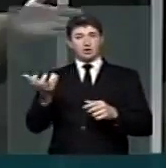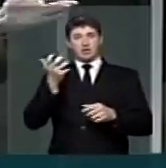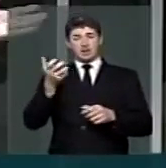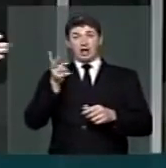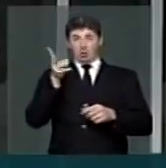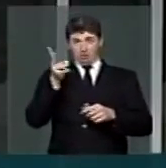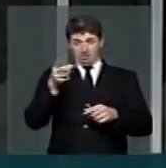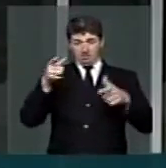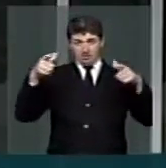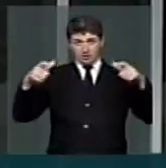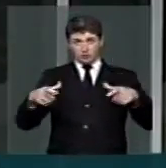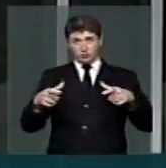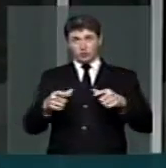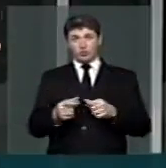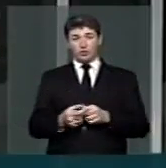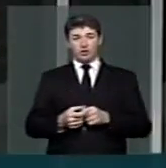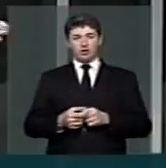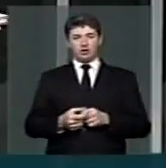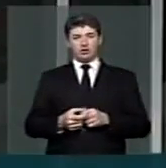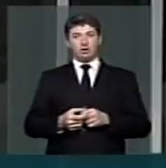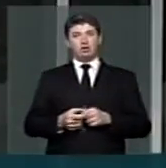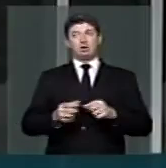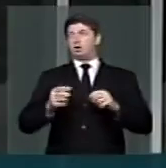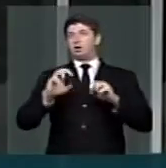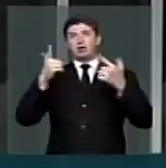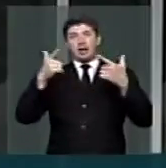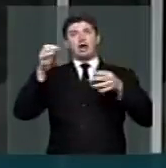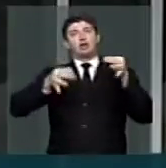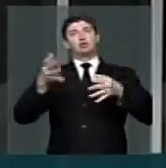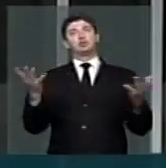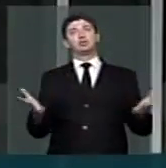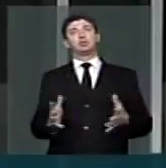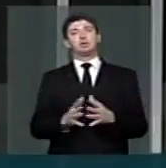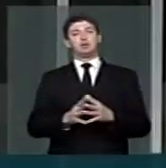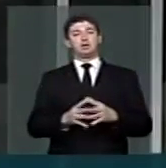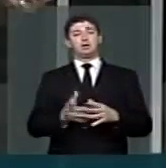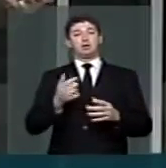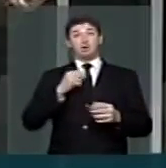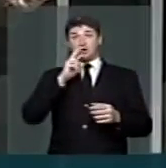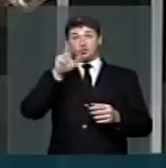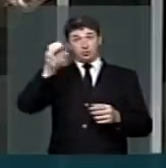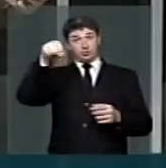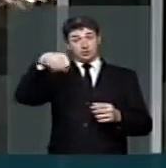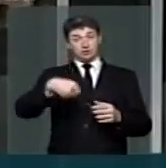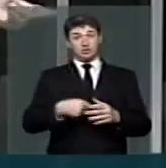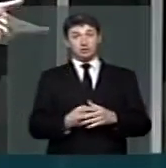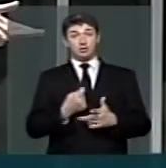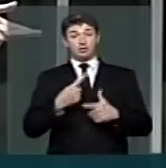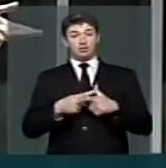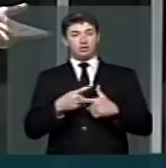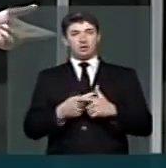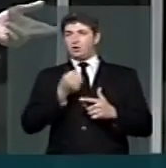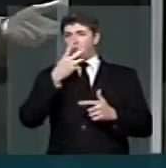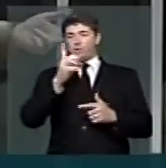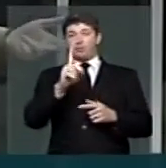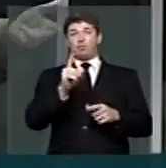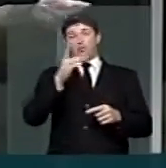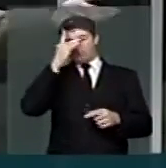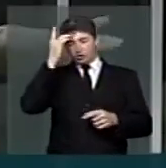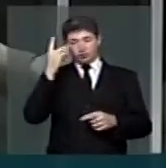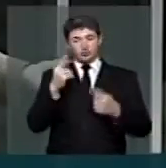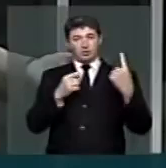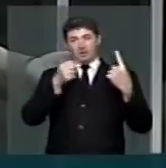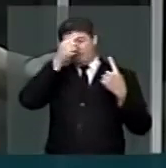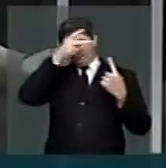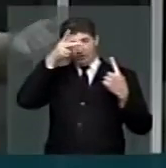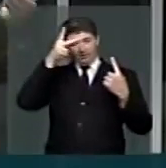mesmo cargo? Mas me parece evidente que isto é justo. E eu responderia sim, porque não é razoável que um candidato a